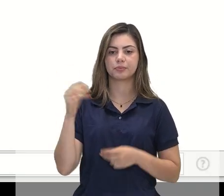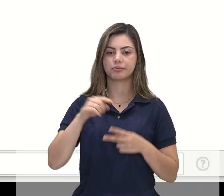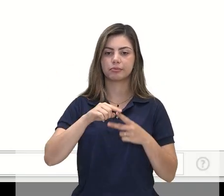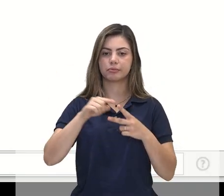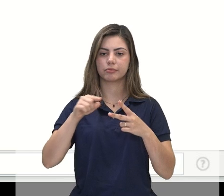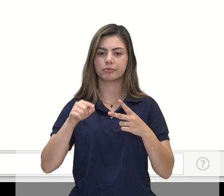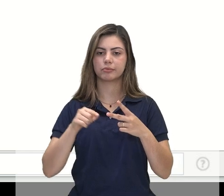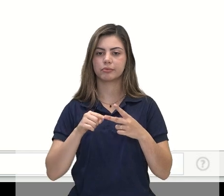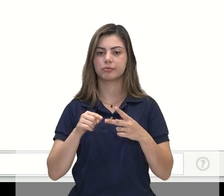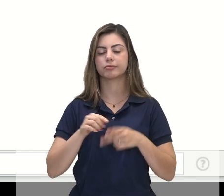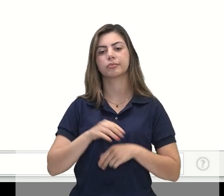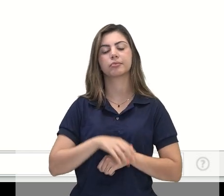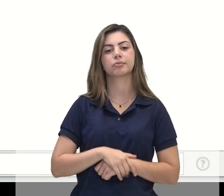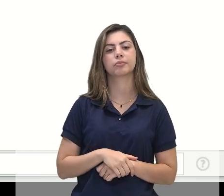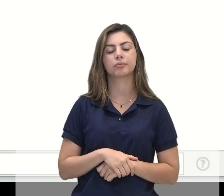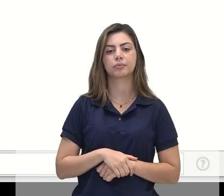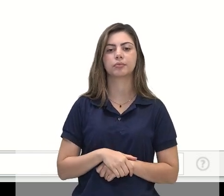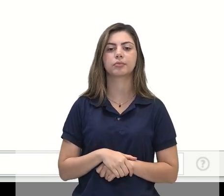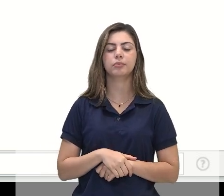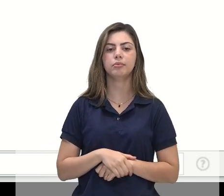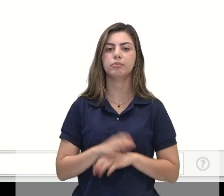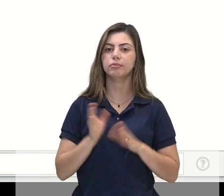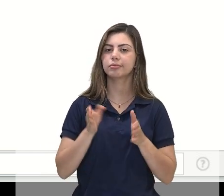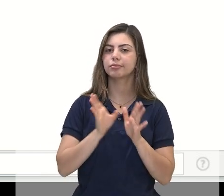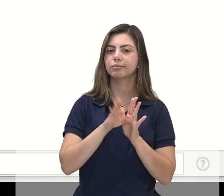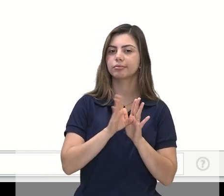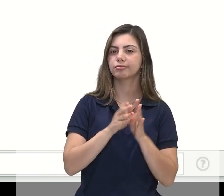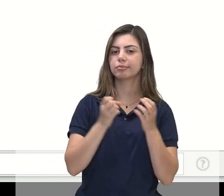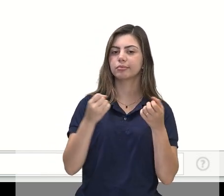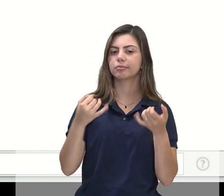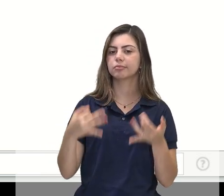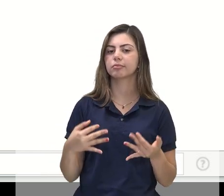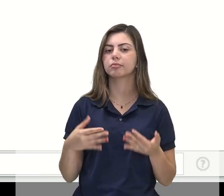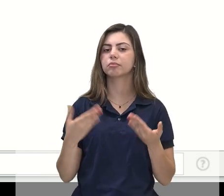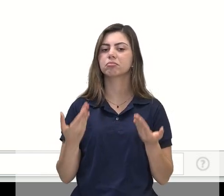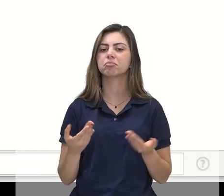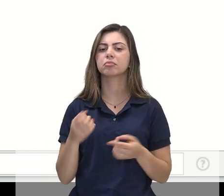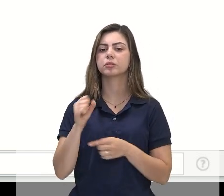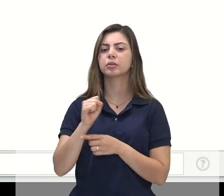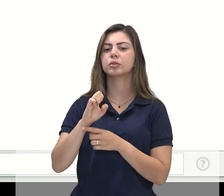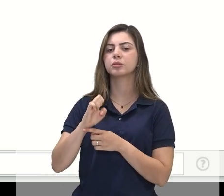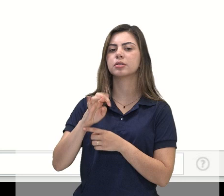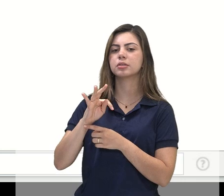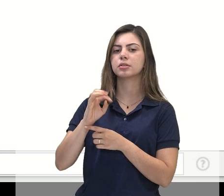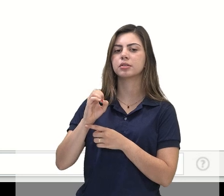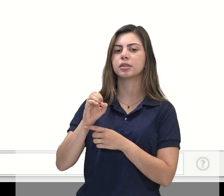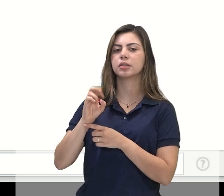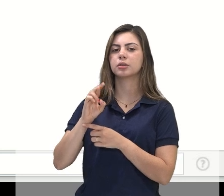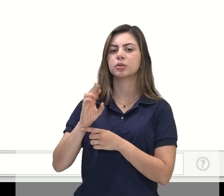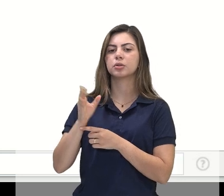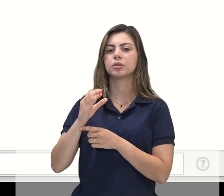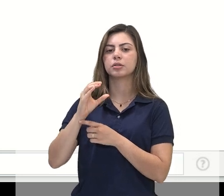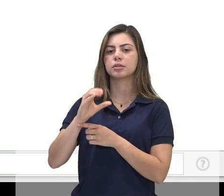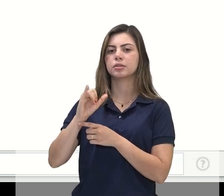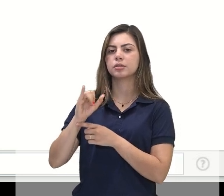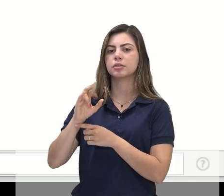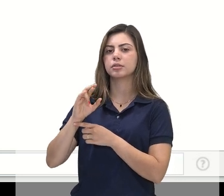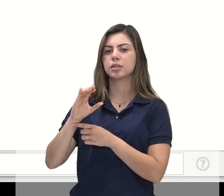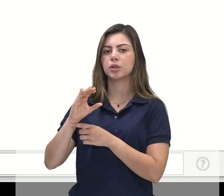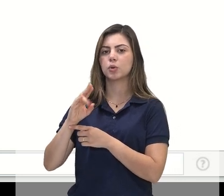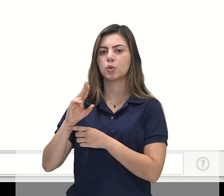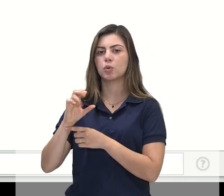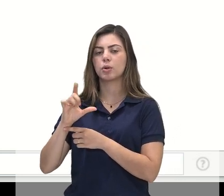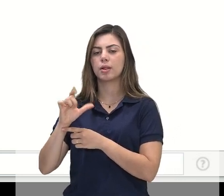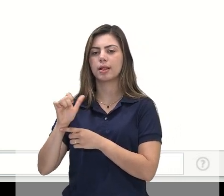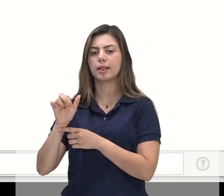pela definição que temos, né, vimos agora há pouco, o que vai ser o setor circular? O setor circular nada mais é do que uma região formada